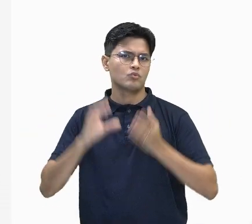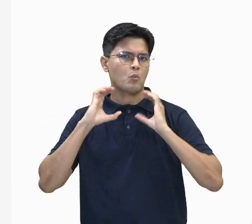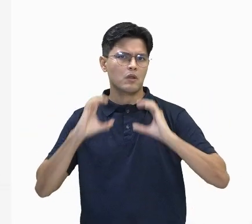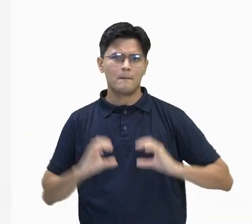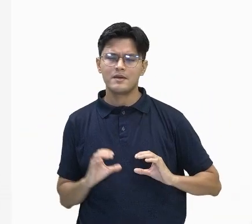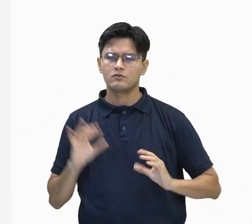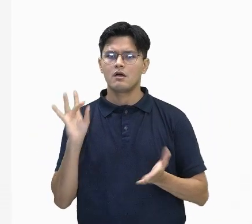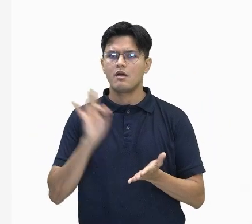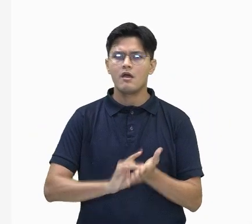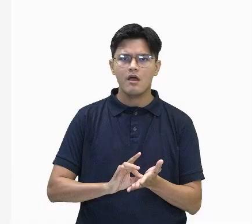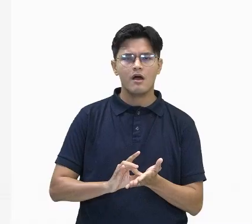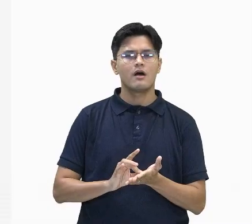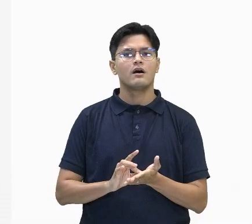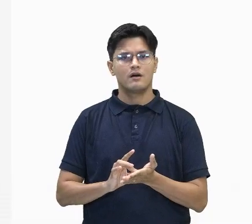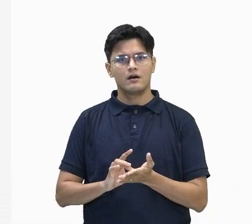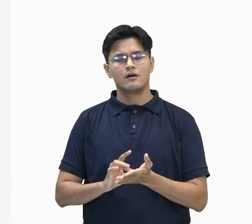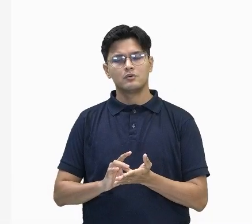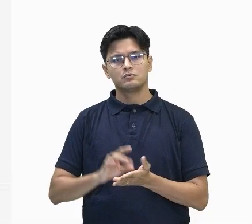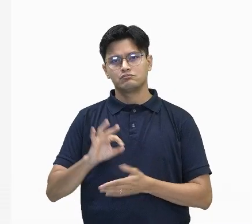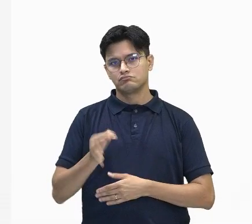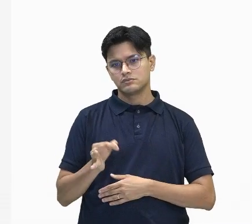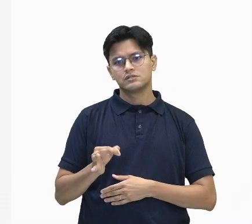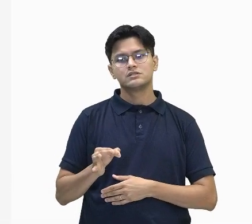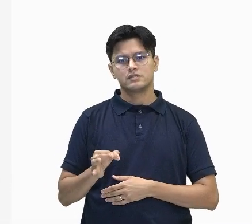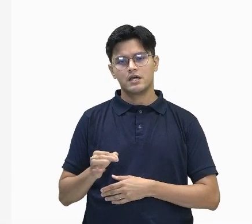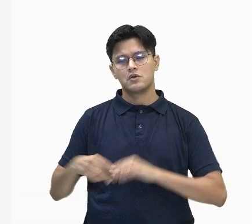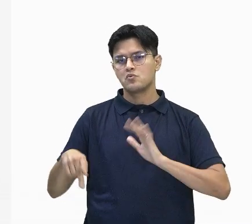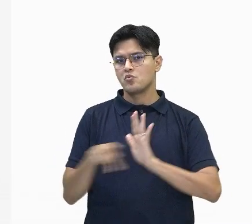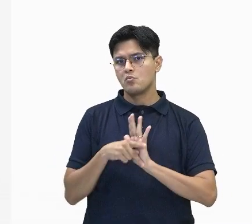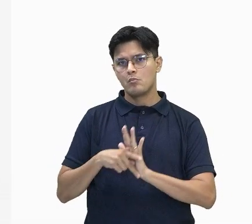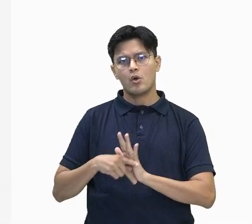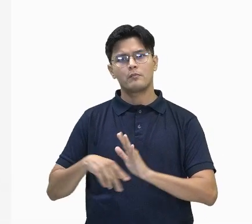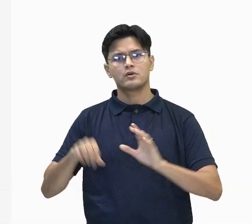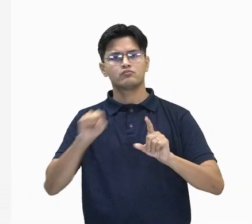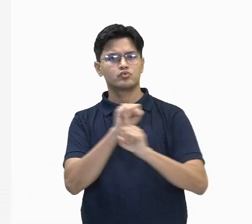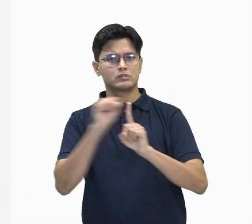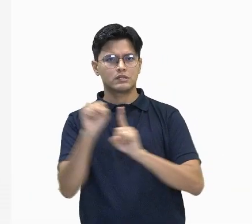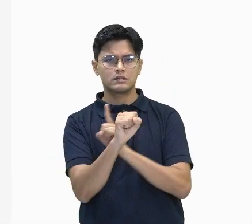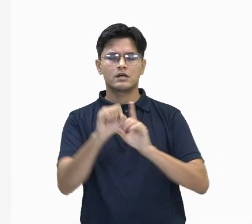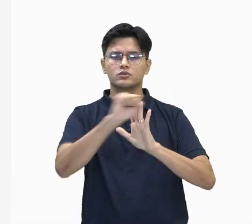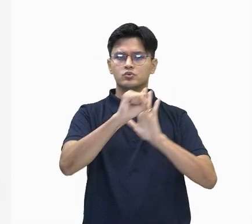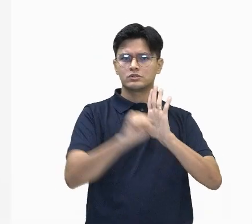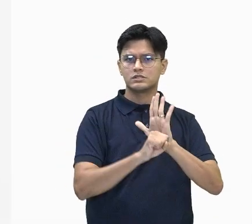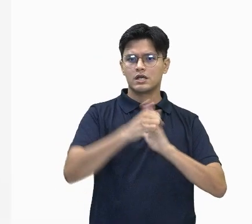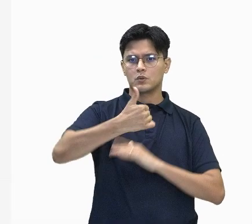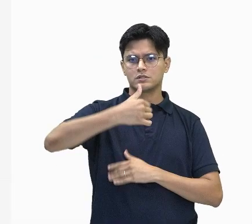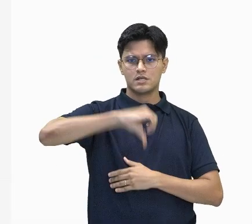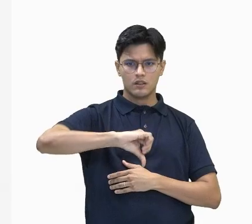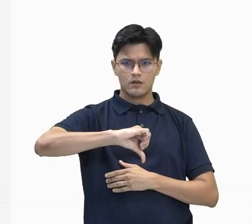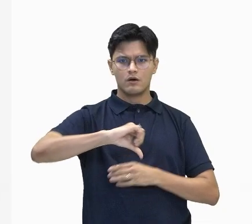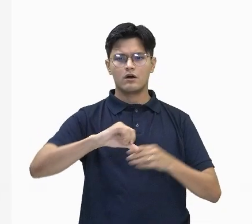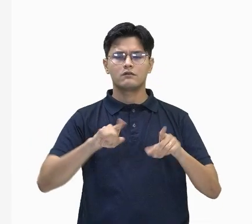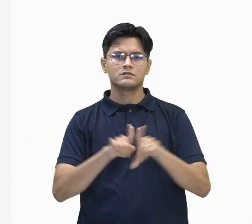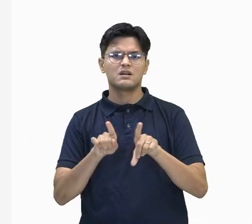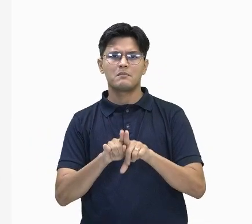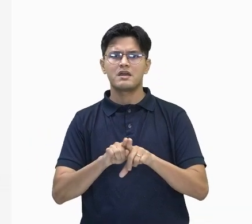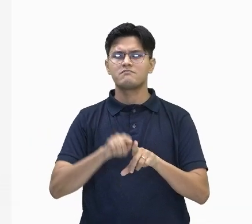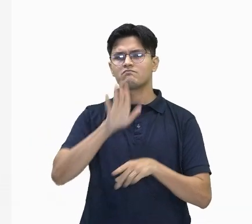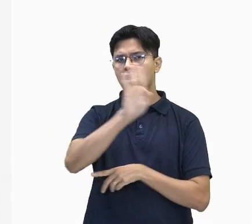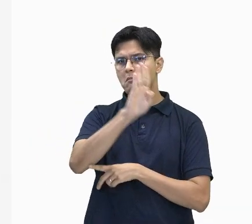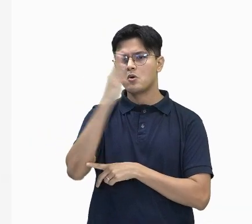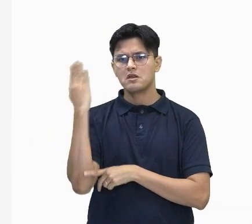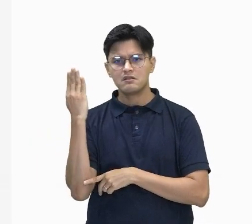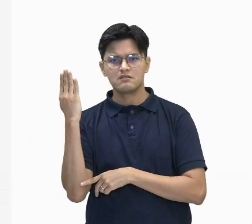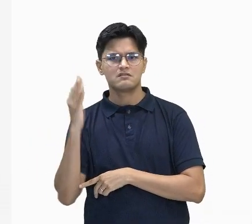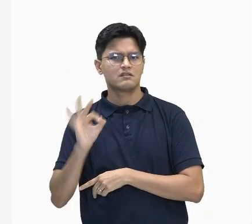homem, do ser humano, da sociedade do século XIX, né, a hipocrisia que existia, as denúncias,